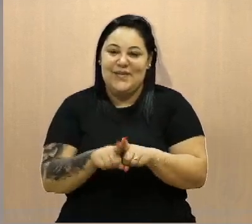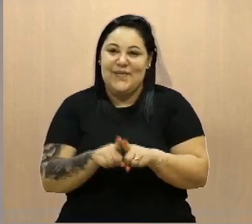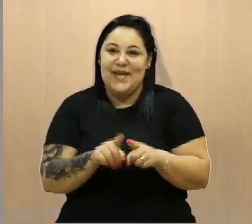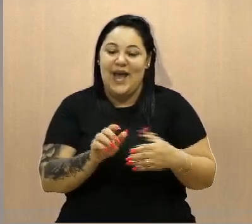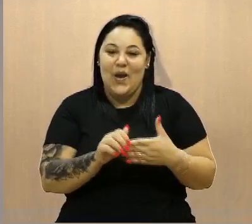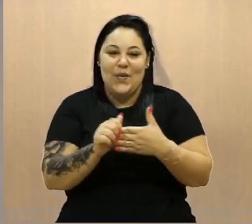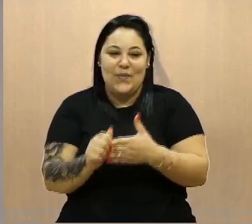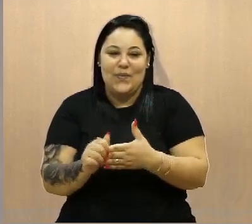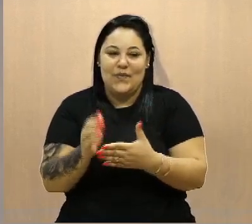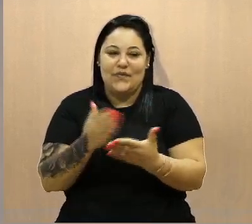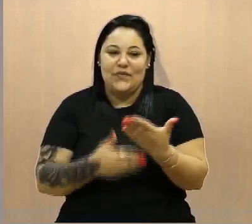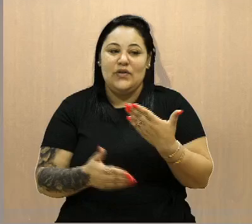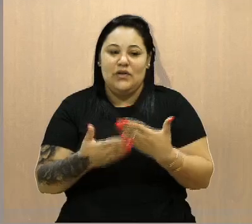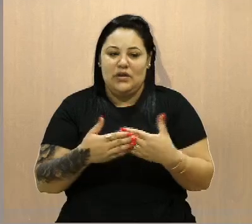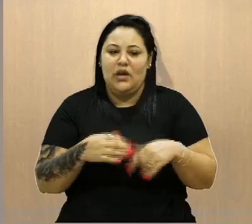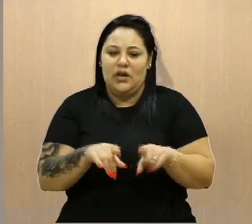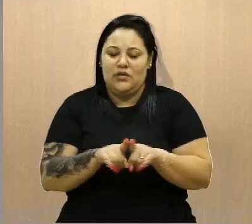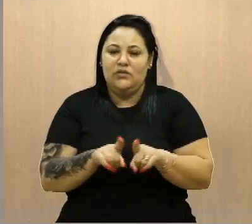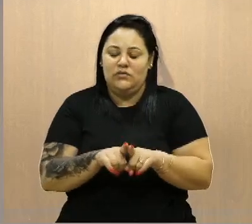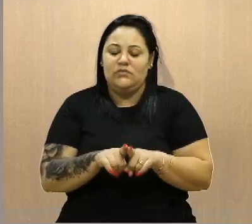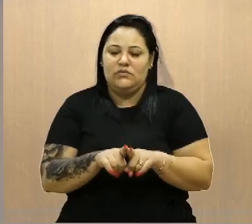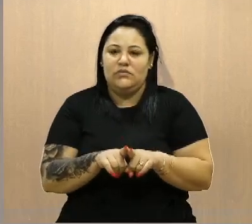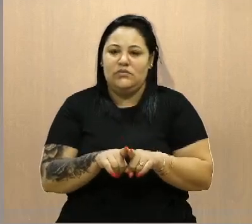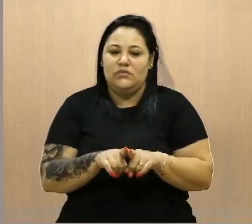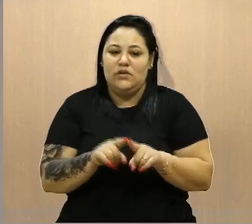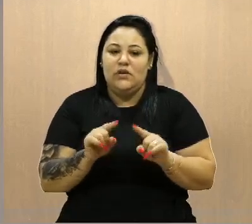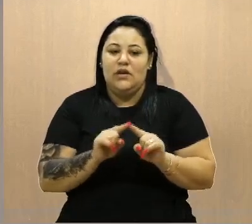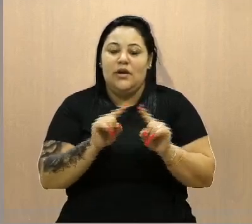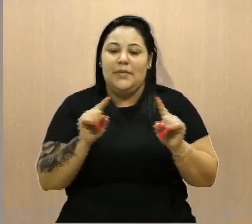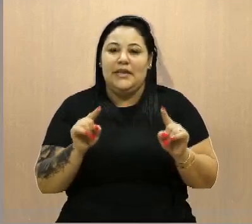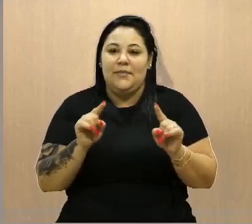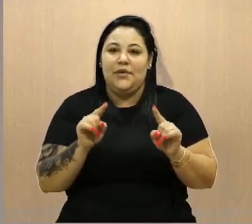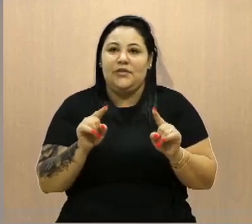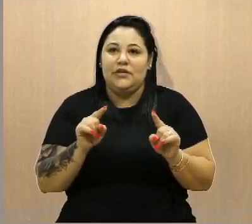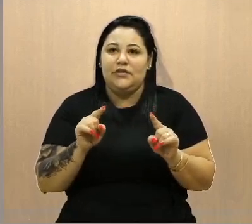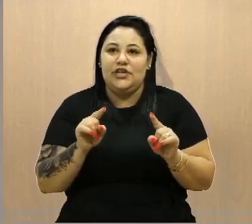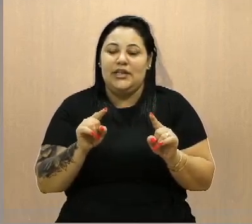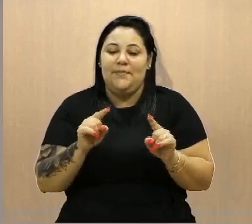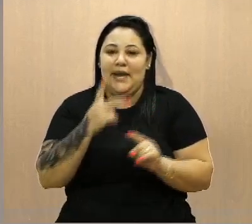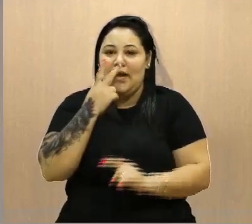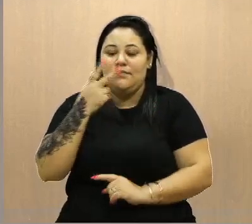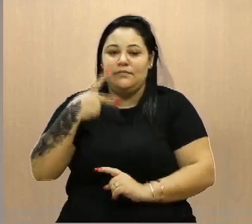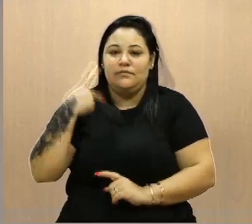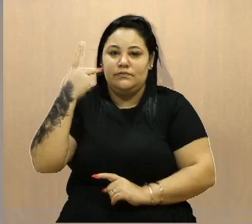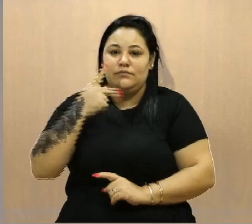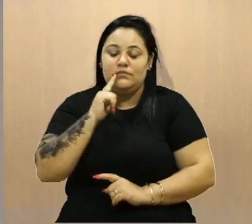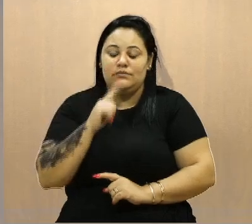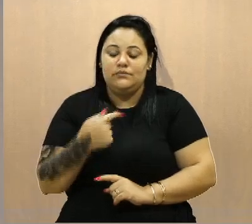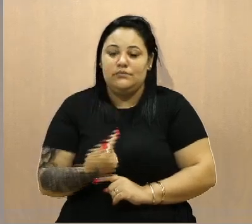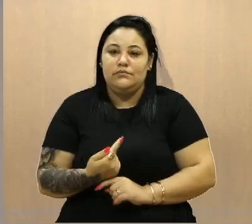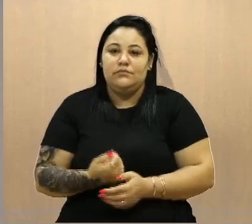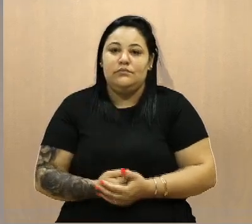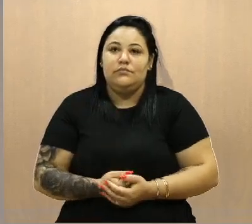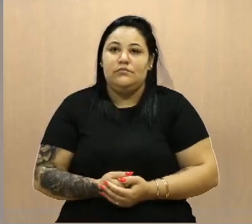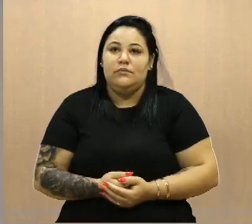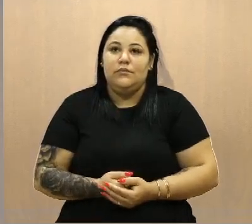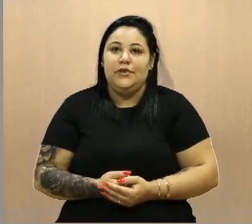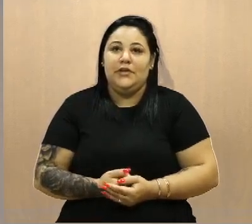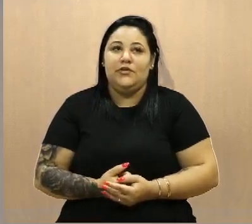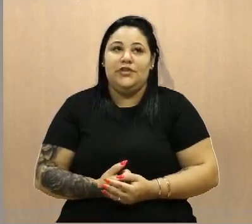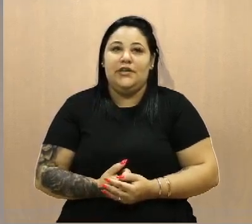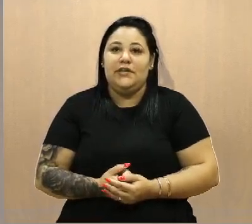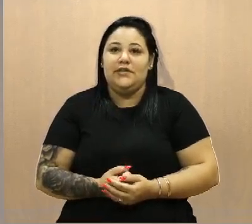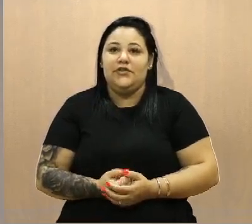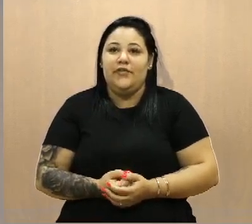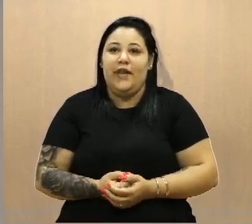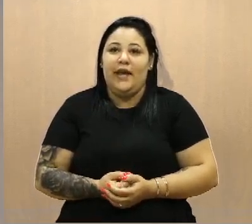acompanhava distante, né? Mas, como diz a vereadora Gladys, aqui a fala seria mais como o